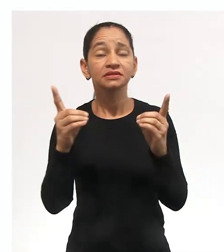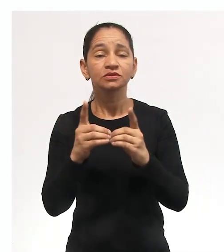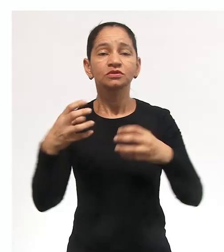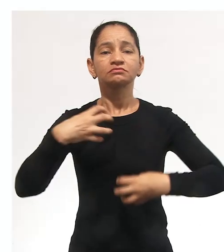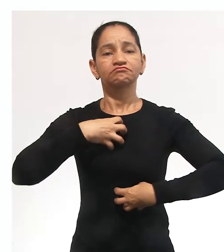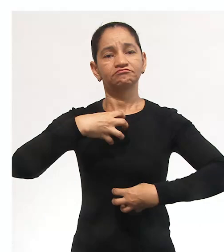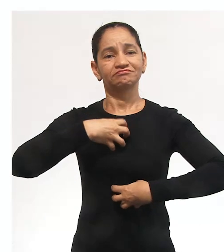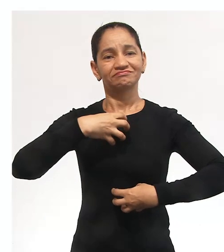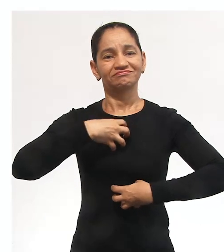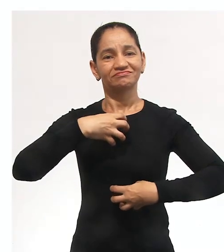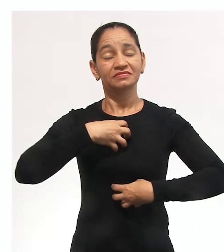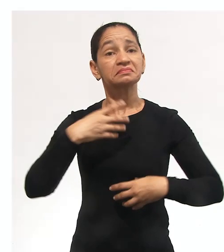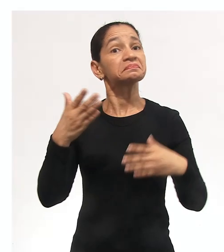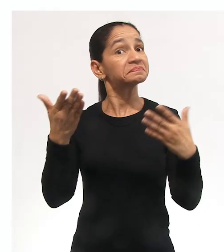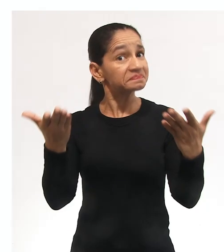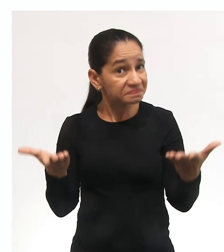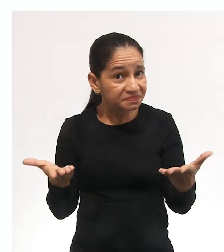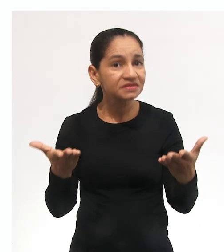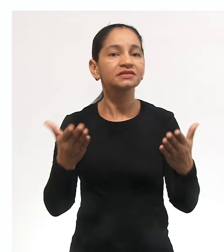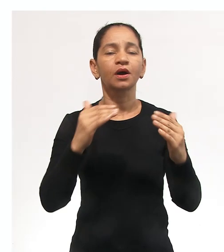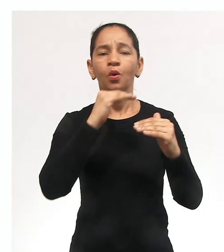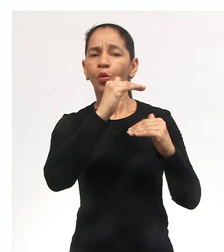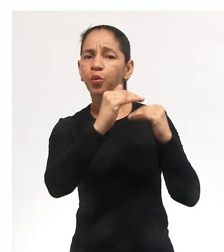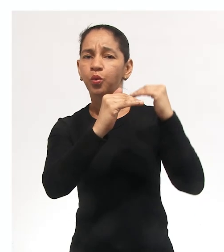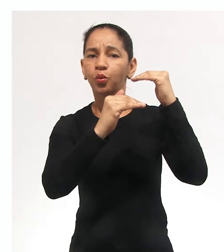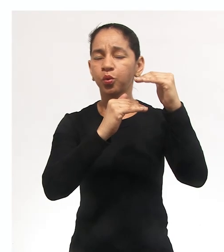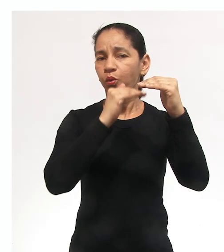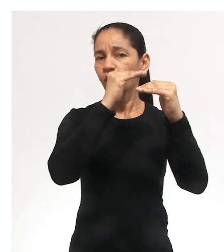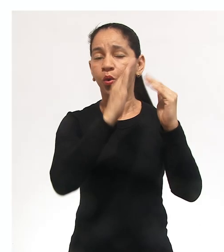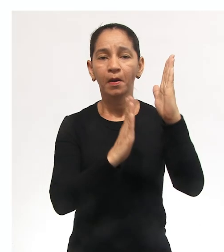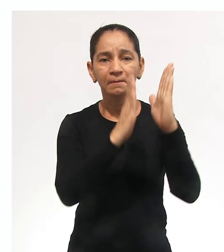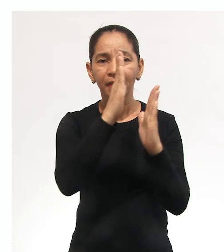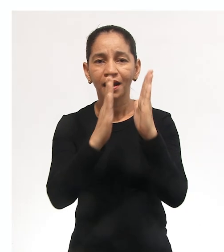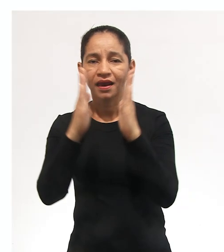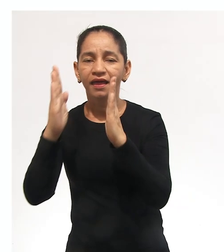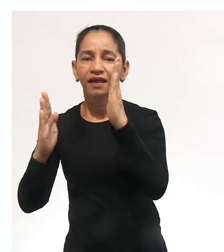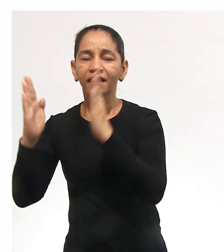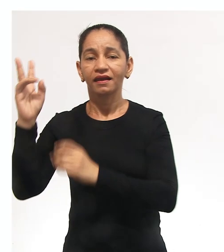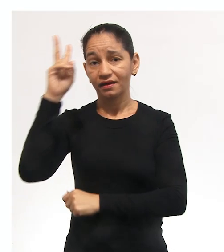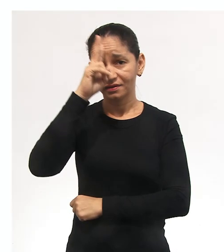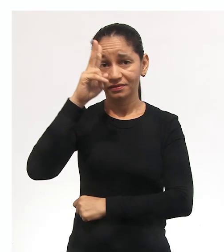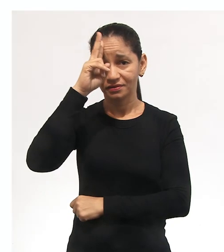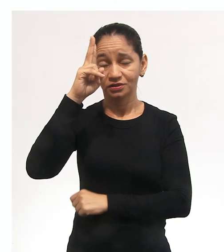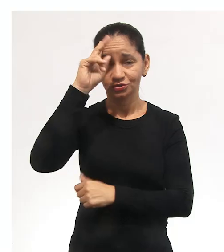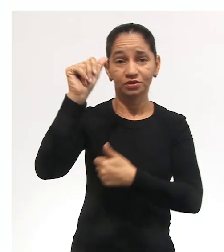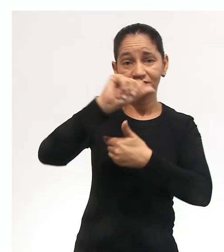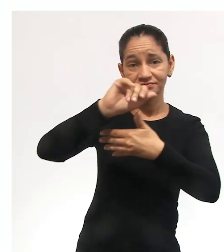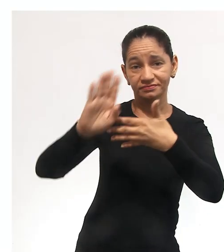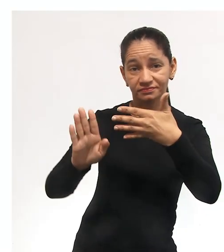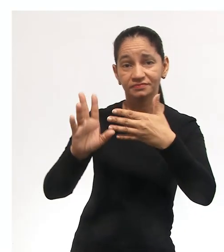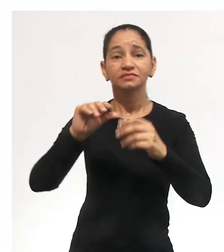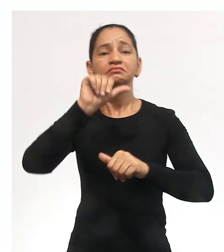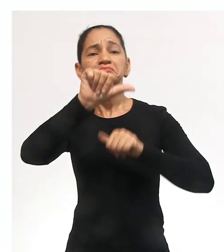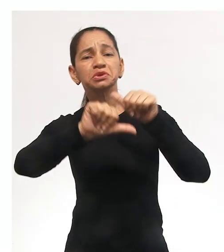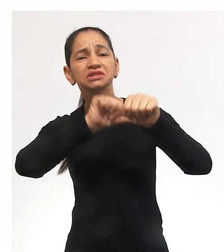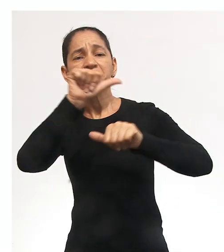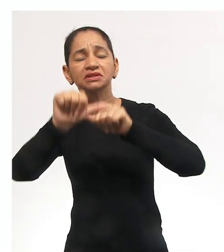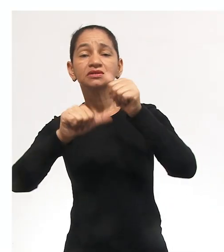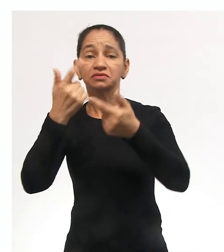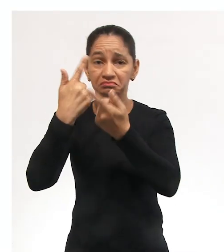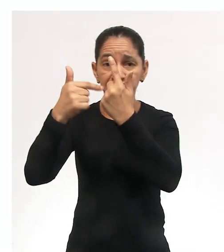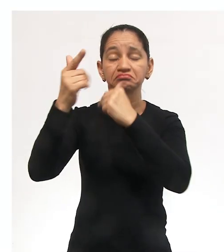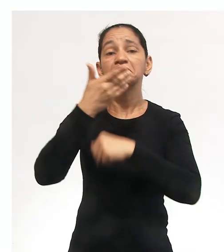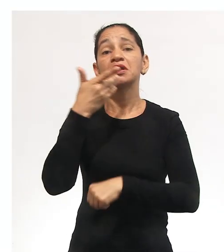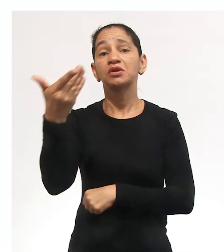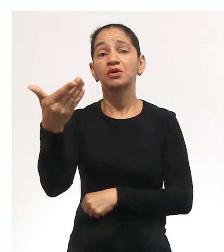sensoriais. Então vejam que a cada etapa histórica da alfabetização ocorrem mudanças. Tem